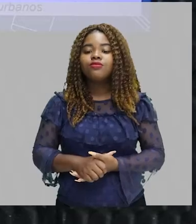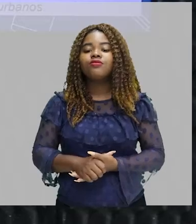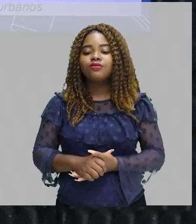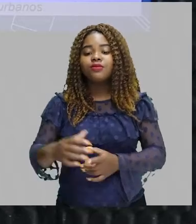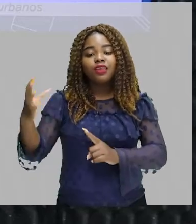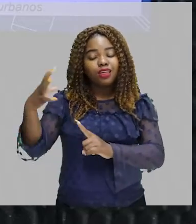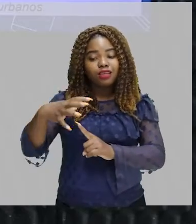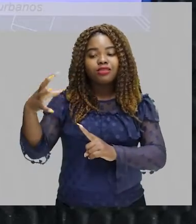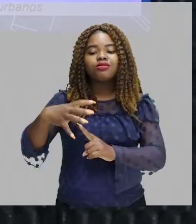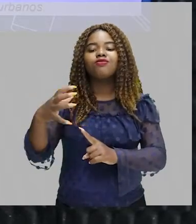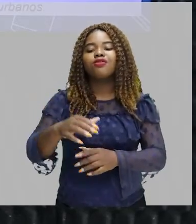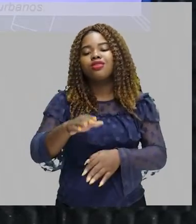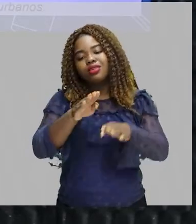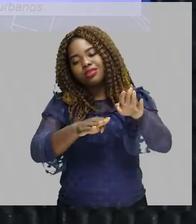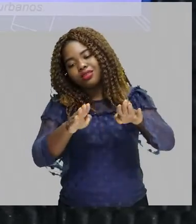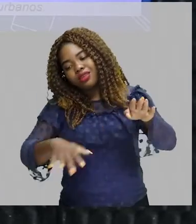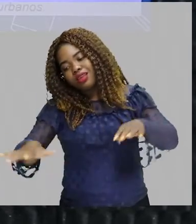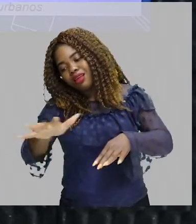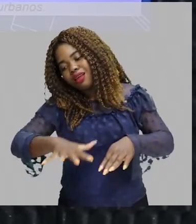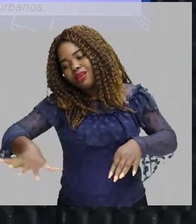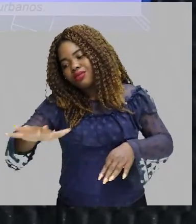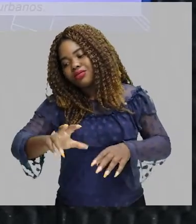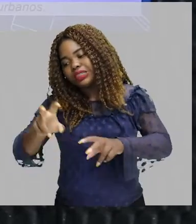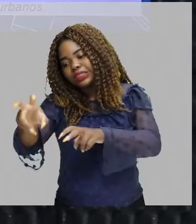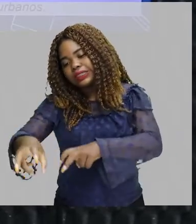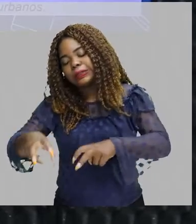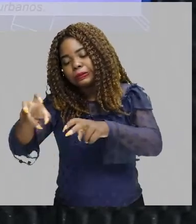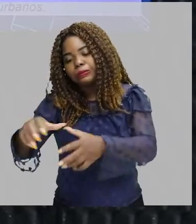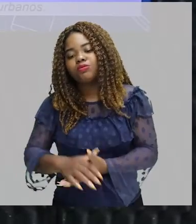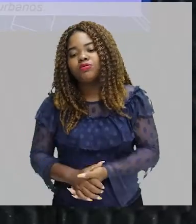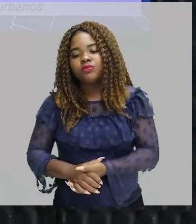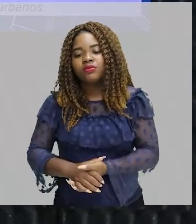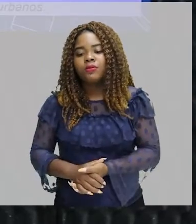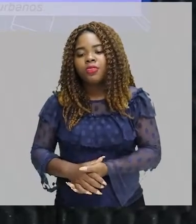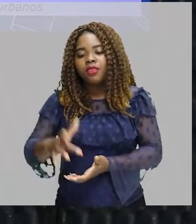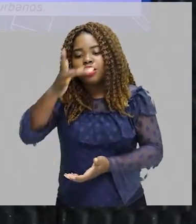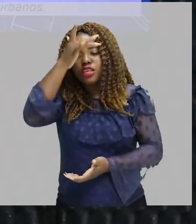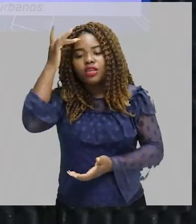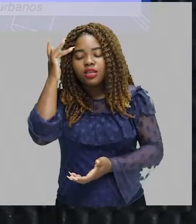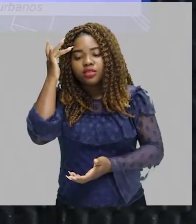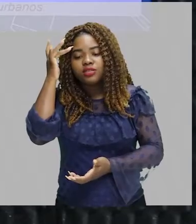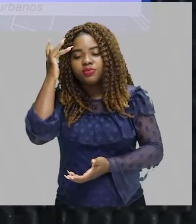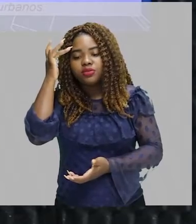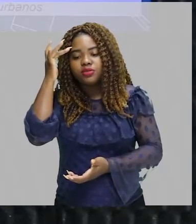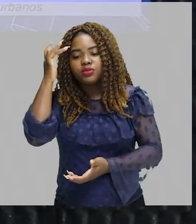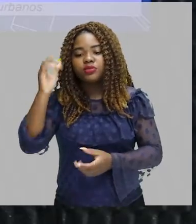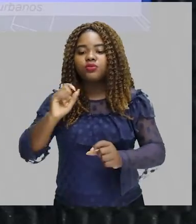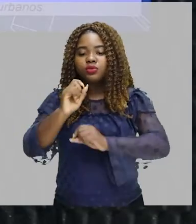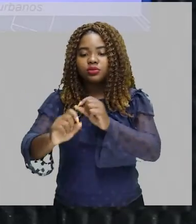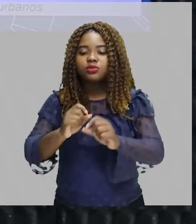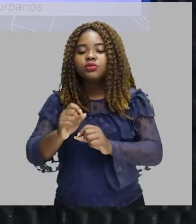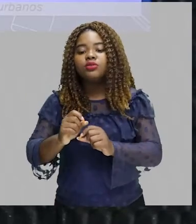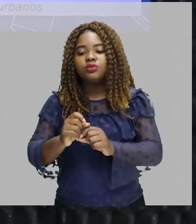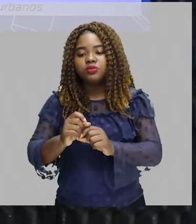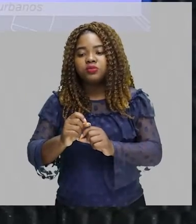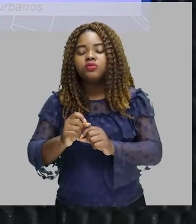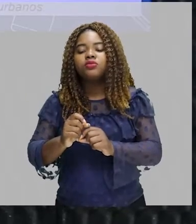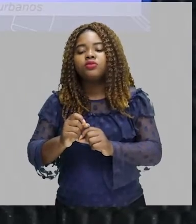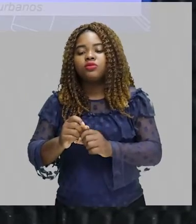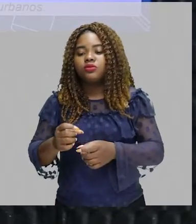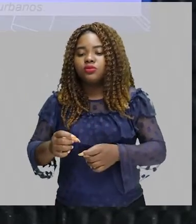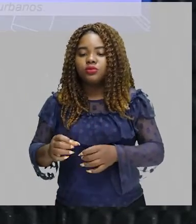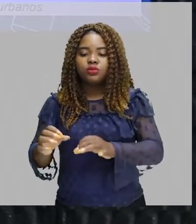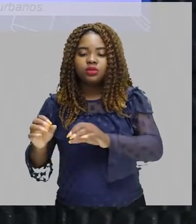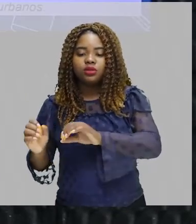que ocorre no espaço rural, né? Que é o deslocamento, é a fuga de pessoas, né? Do espaço rural, muitas vezes de sua área